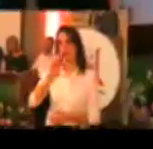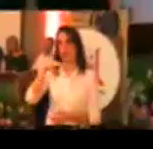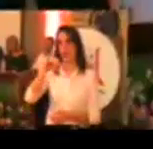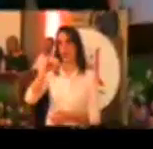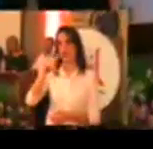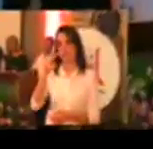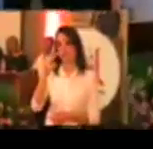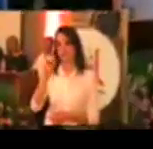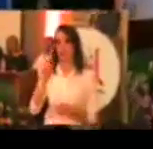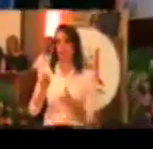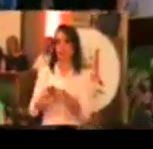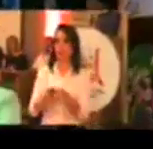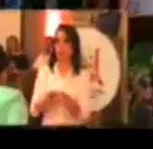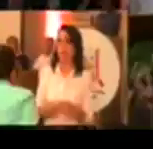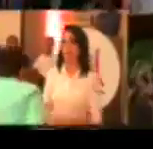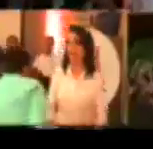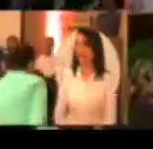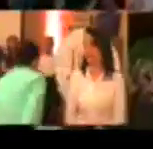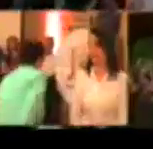Toninho da Saúde, por favor.